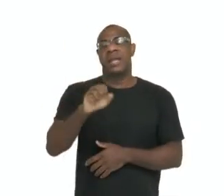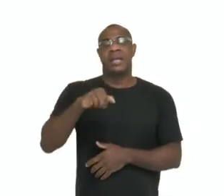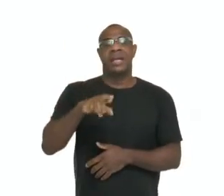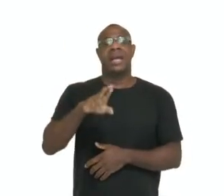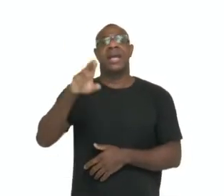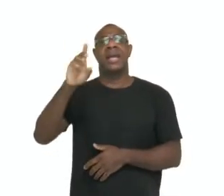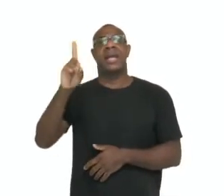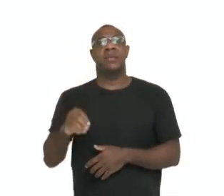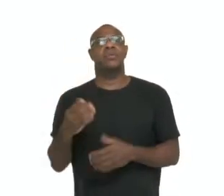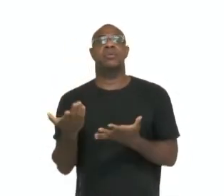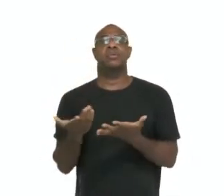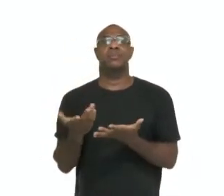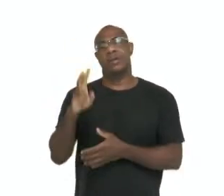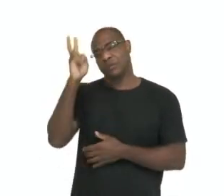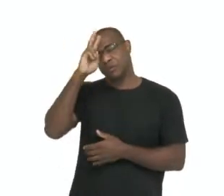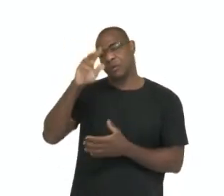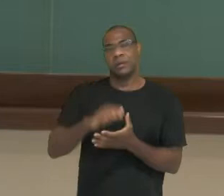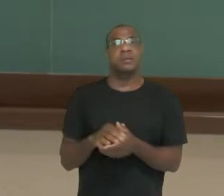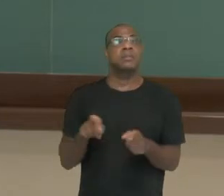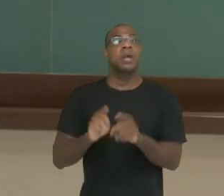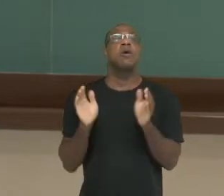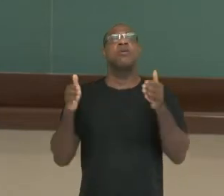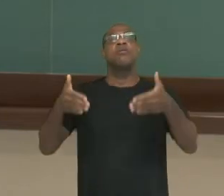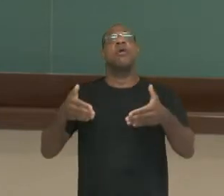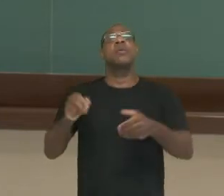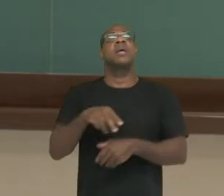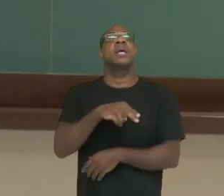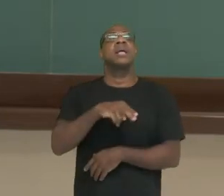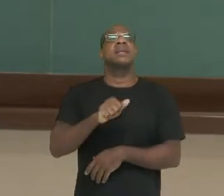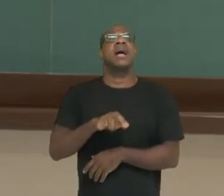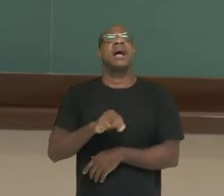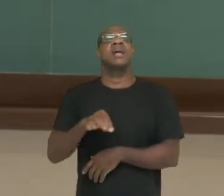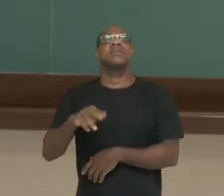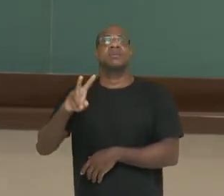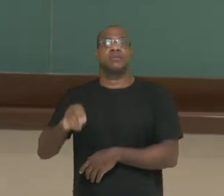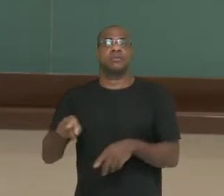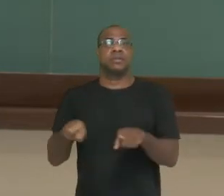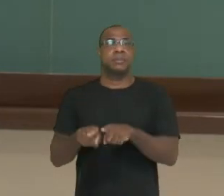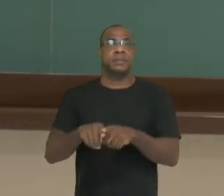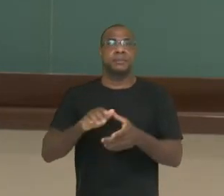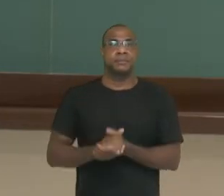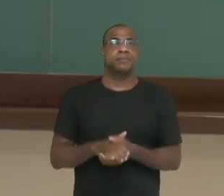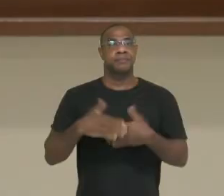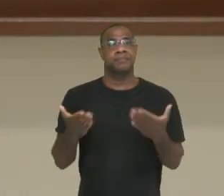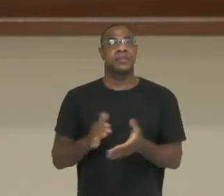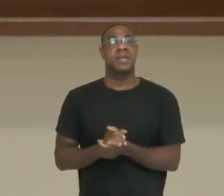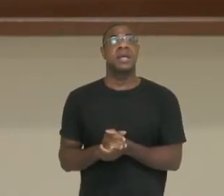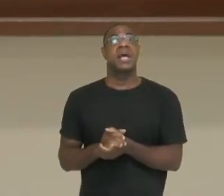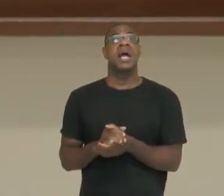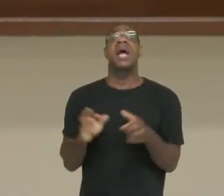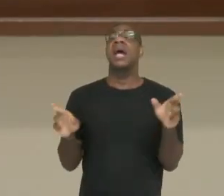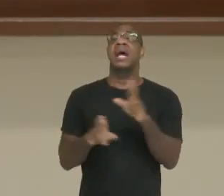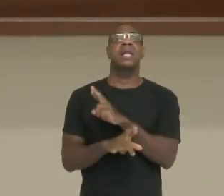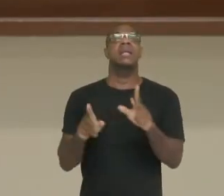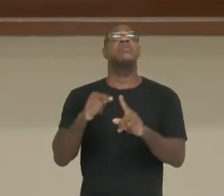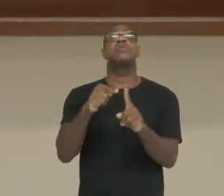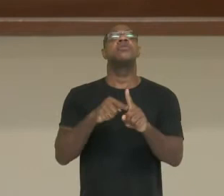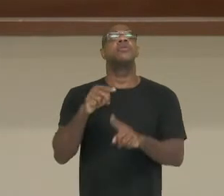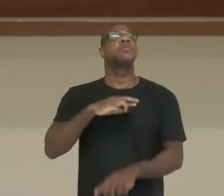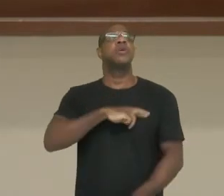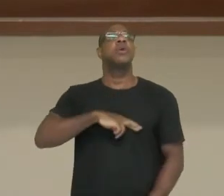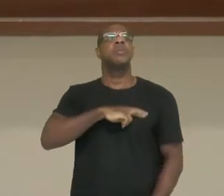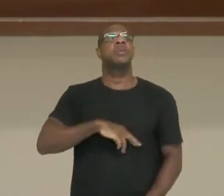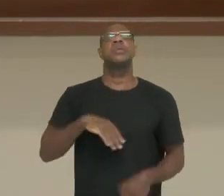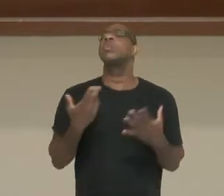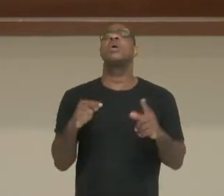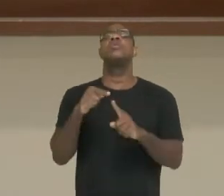agregados e o foco narrativo sempre primeira ou terceira pessoa. Em relação aos tipos de romance, quais serão